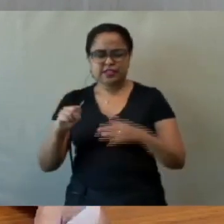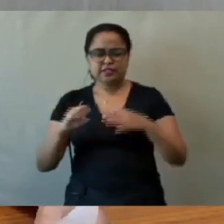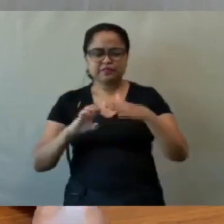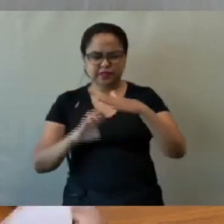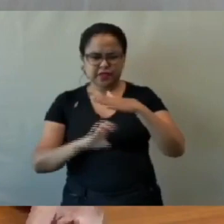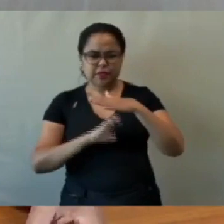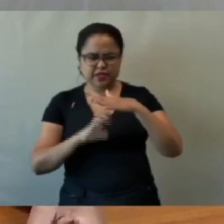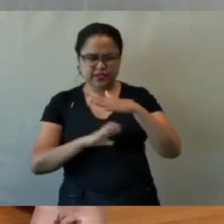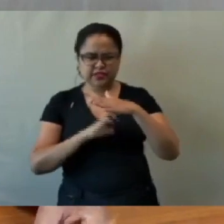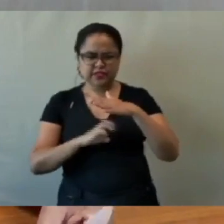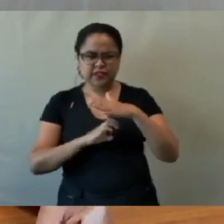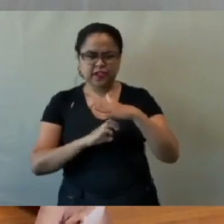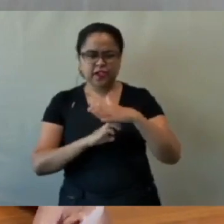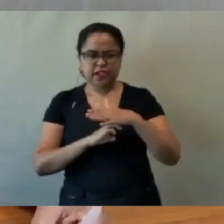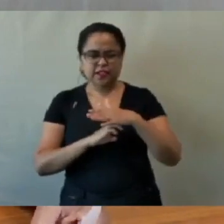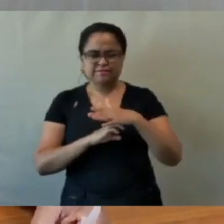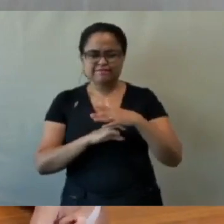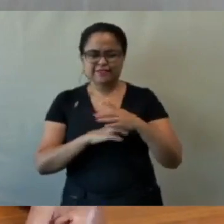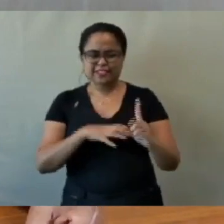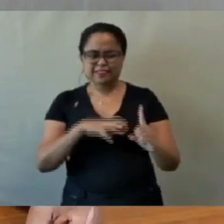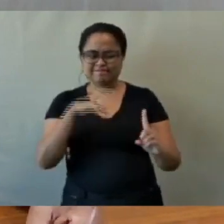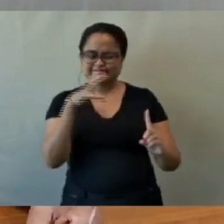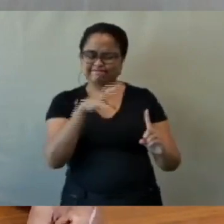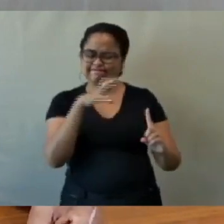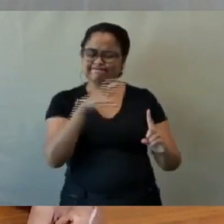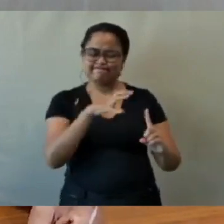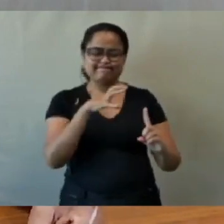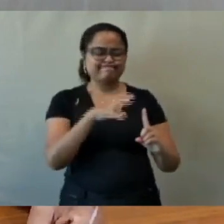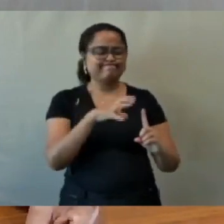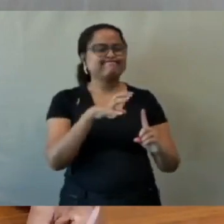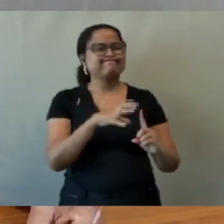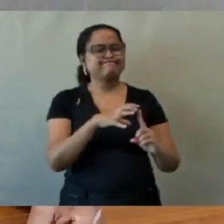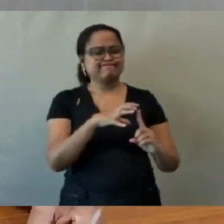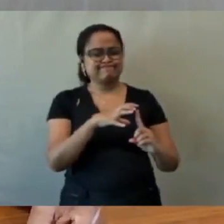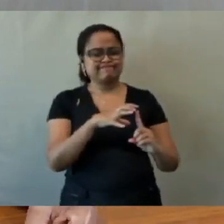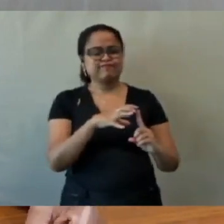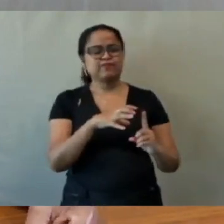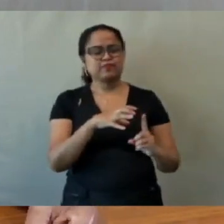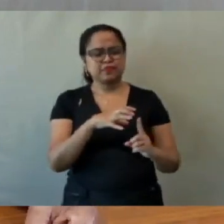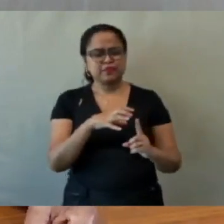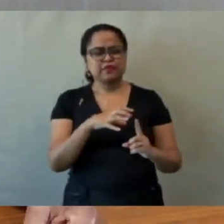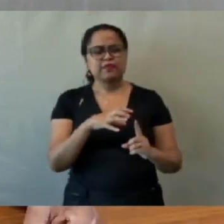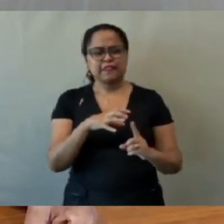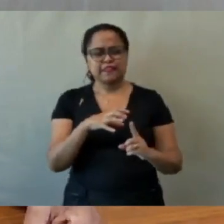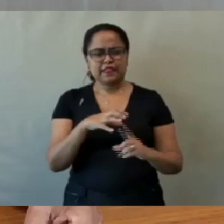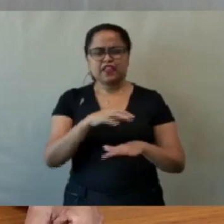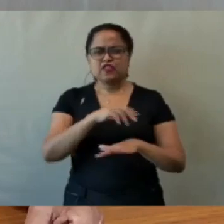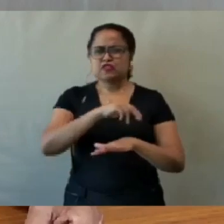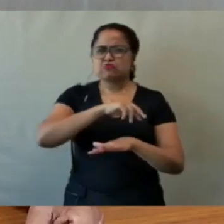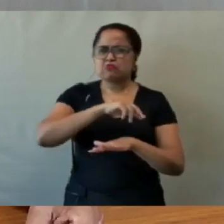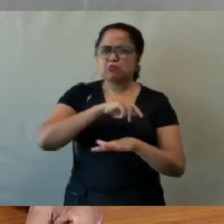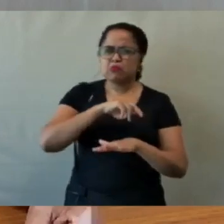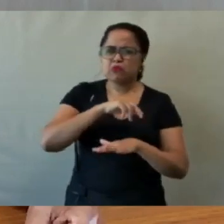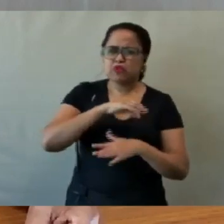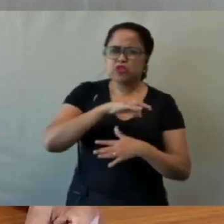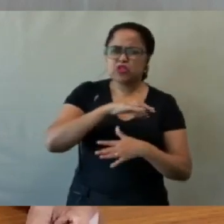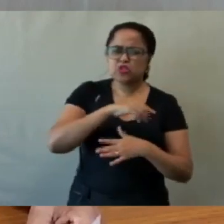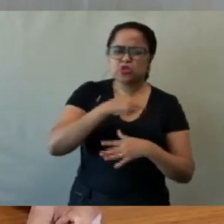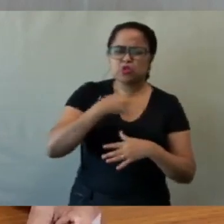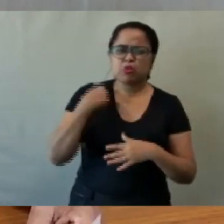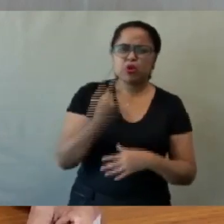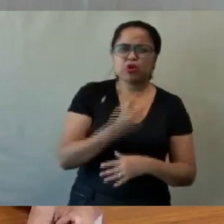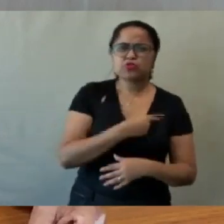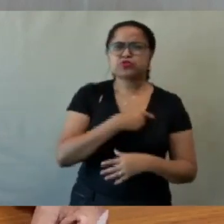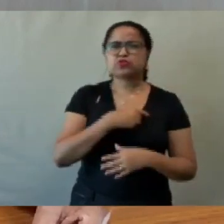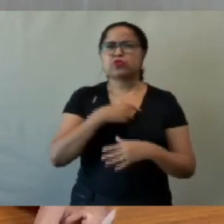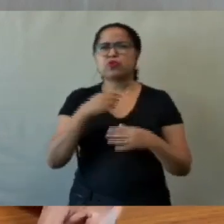a gente está sendo massacrado. Nós somos muito desvalorizados, nós somos massacrados,